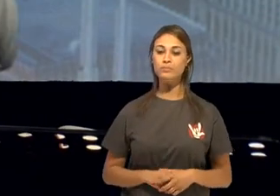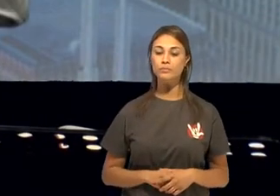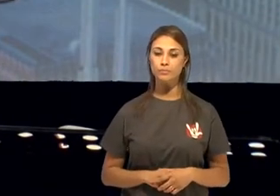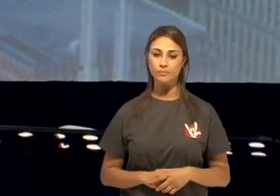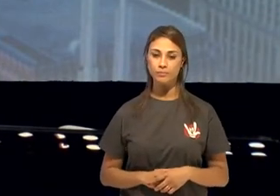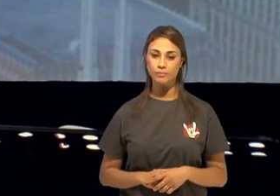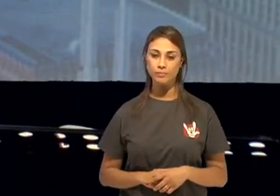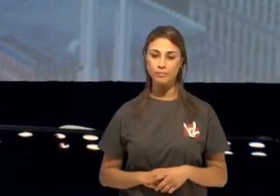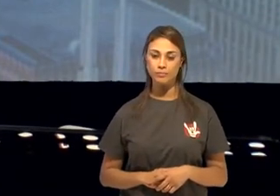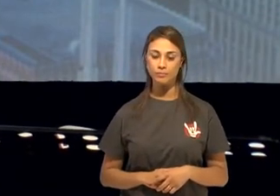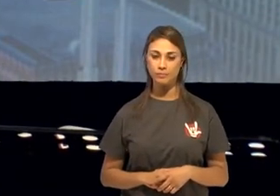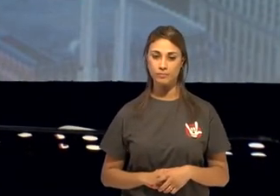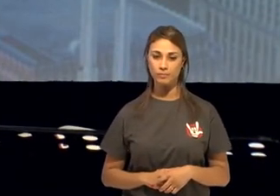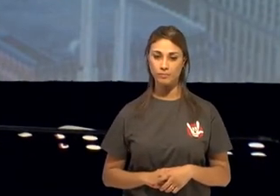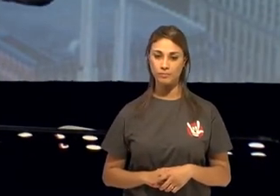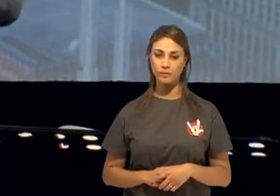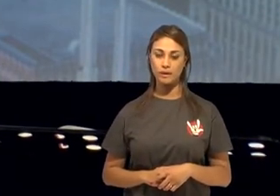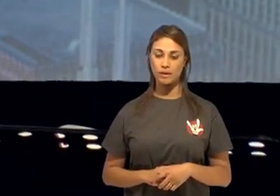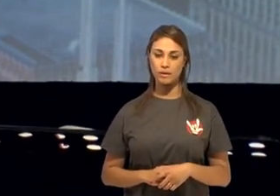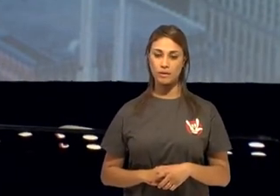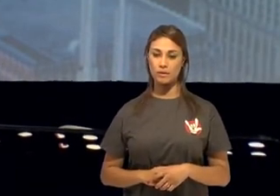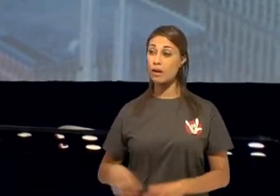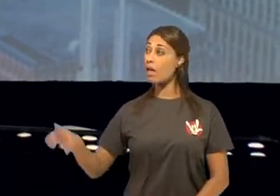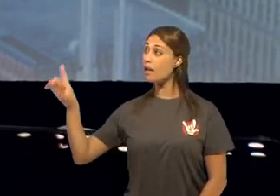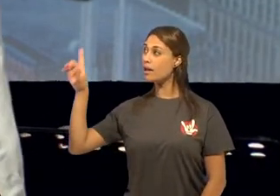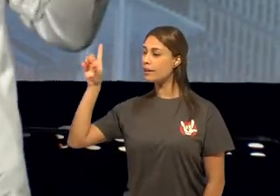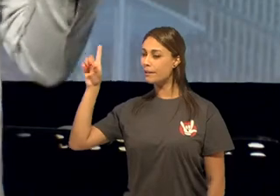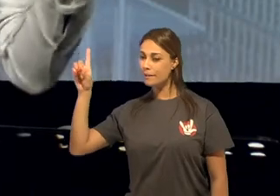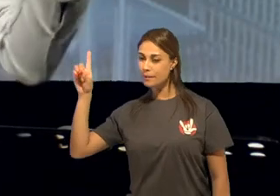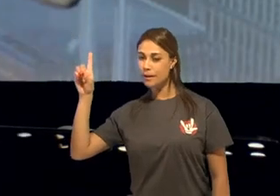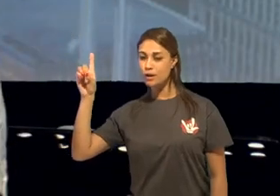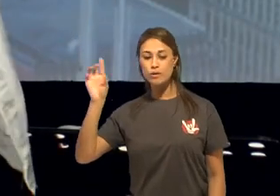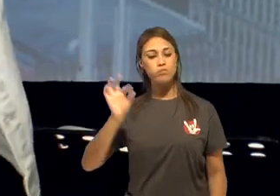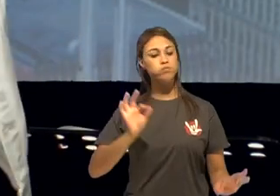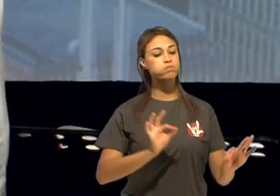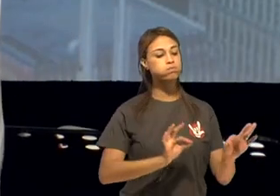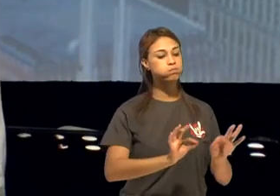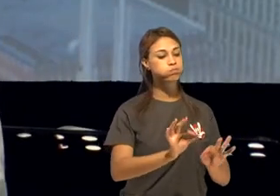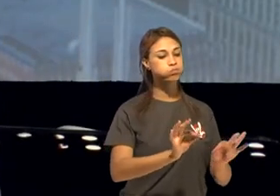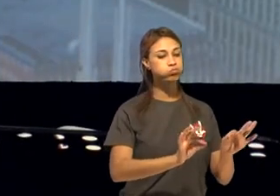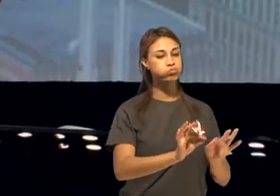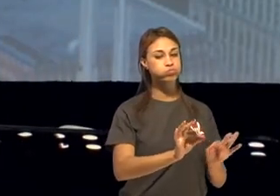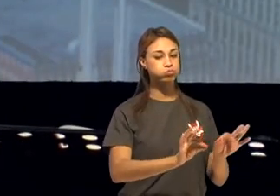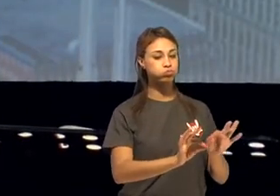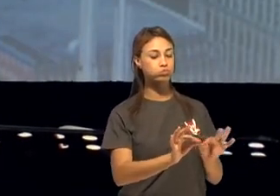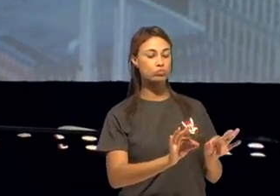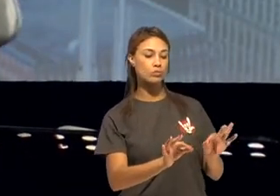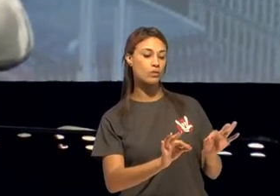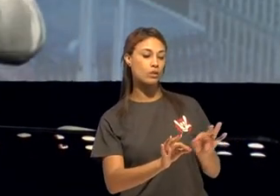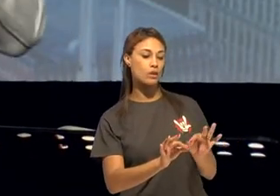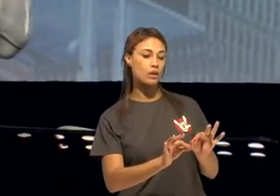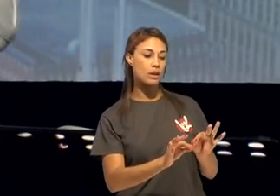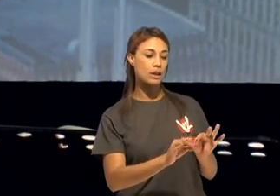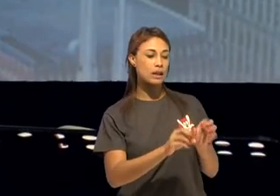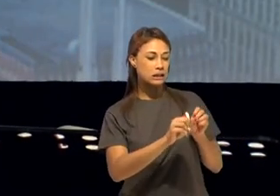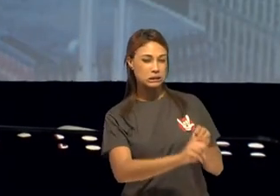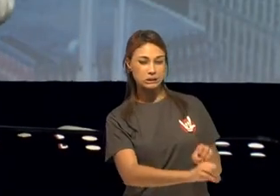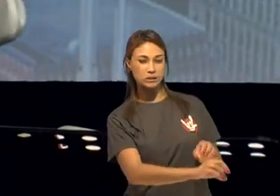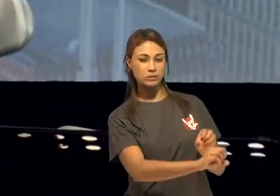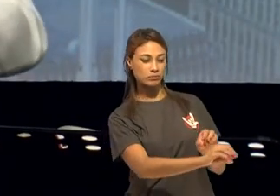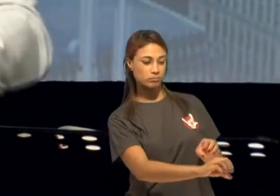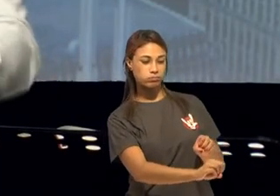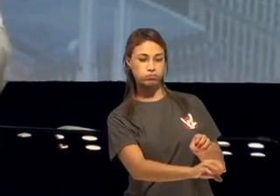planos, da disciplina de Deus para Davi, ele perdeu um lugar, um território. Porque o pecado faz você